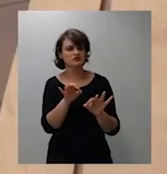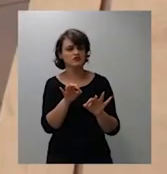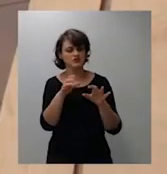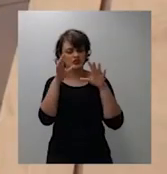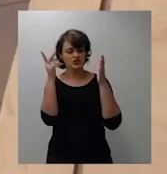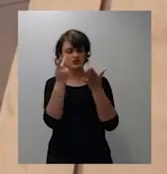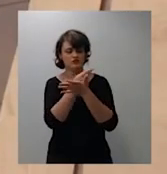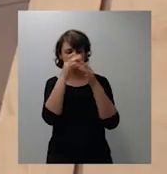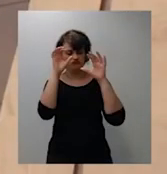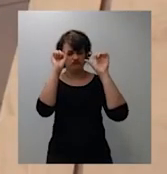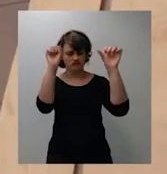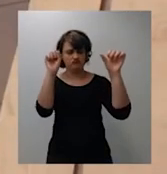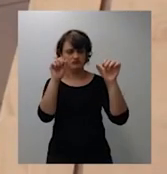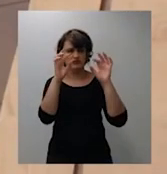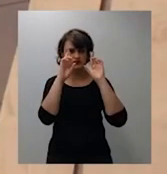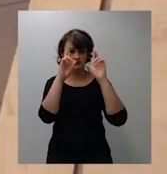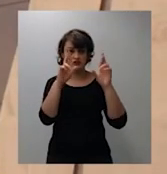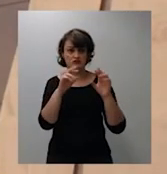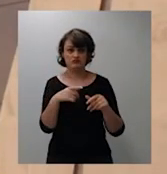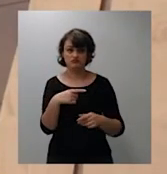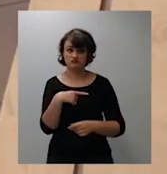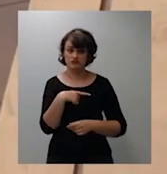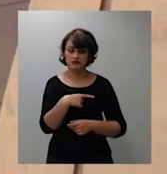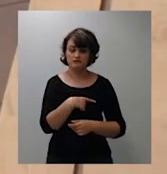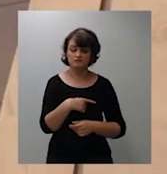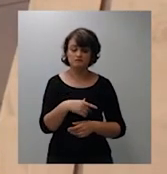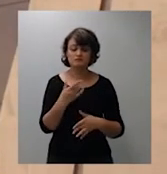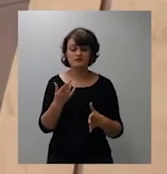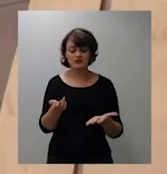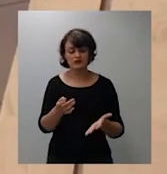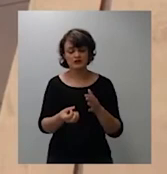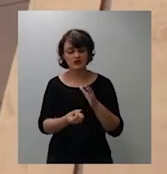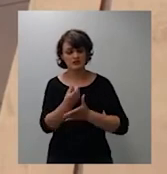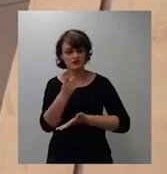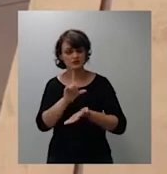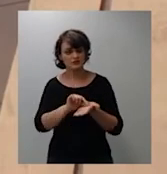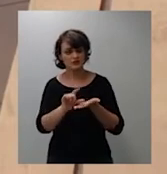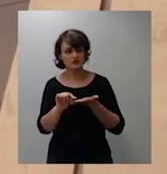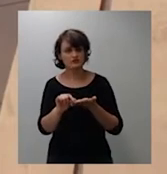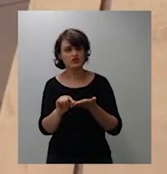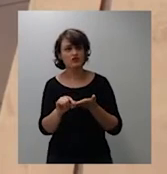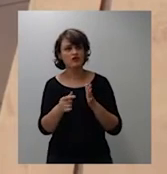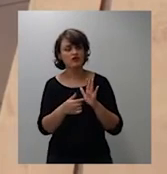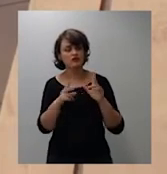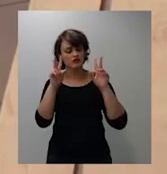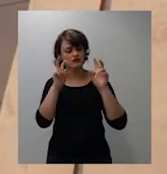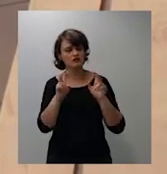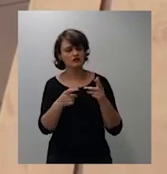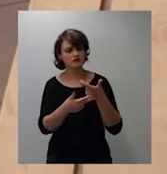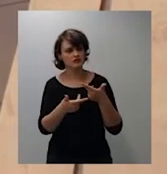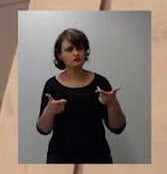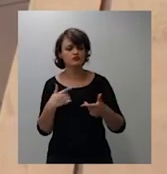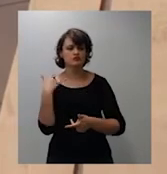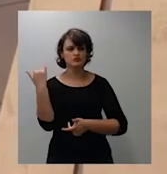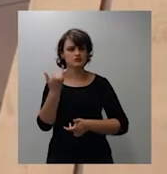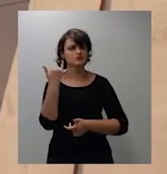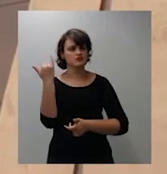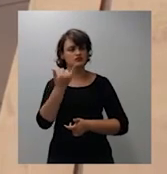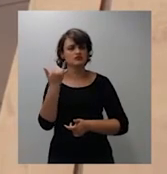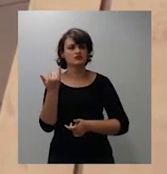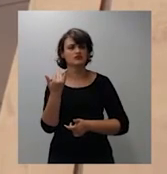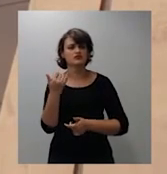jurídico dentre os artigos que compõem a obra entendo serem todos os temas de suma importância para os tempos